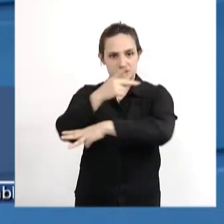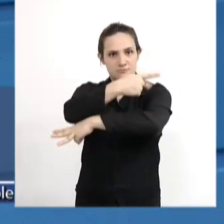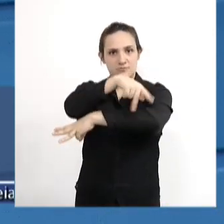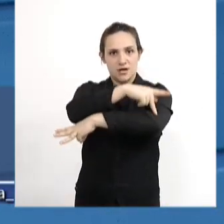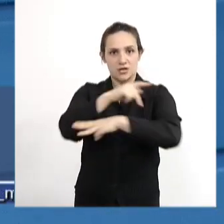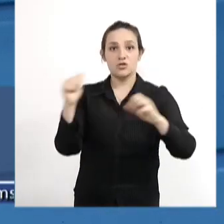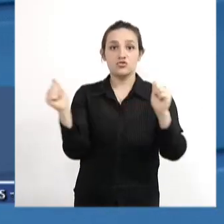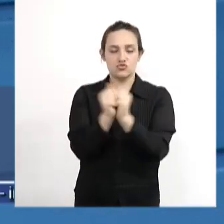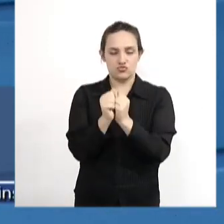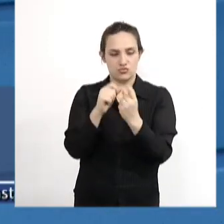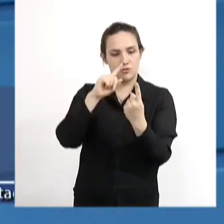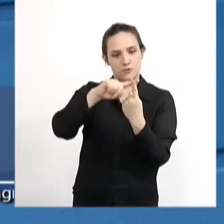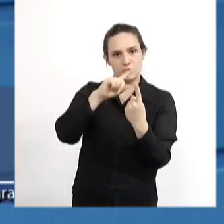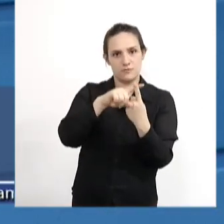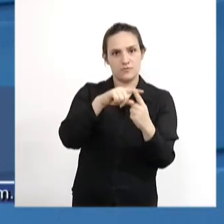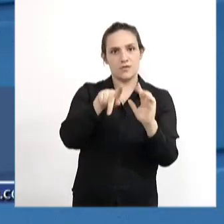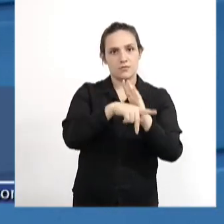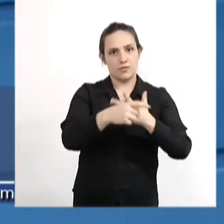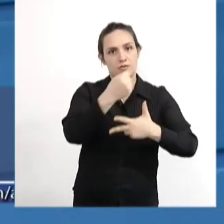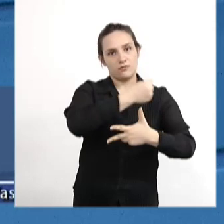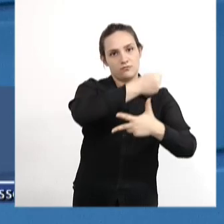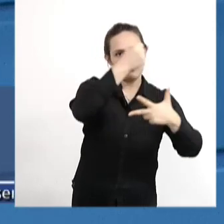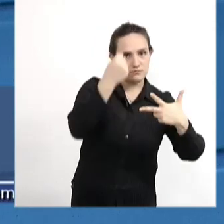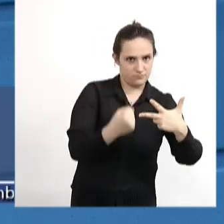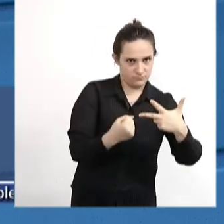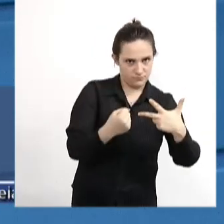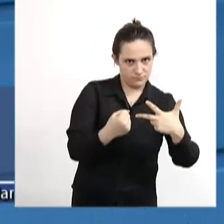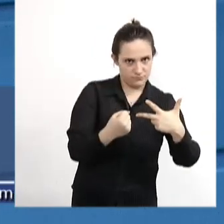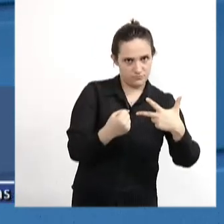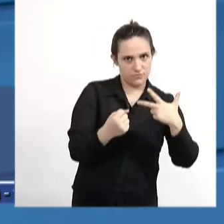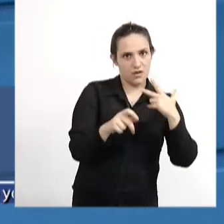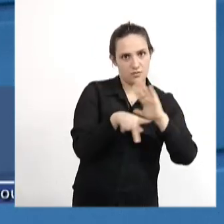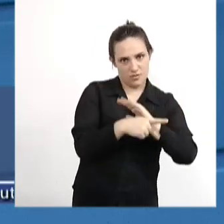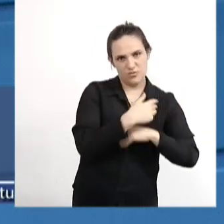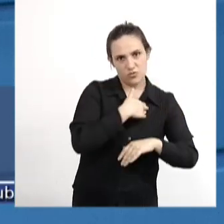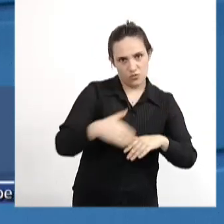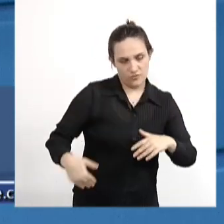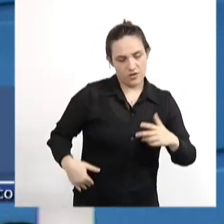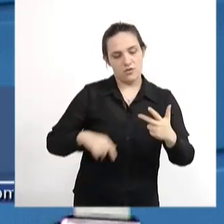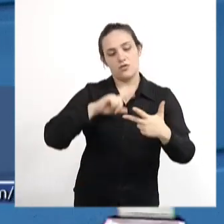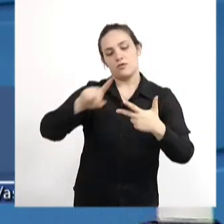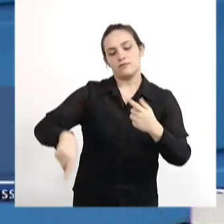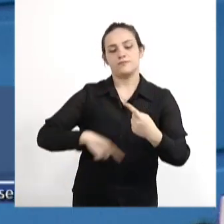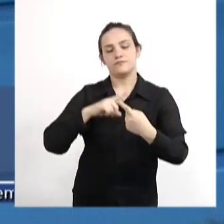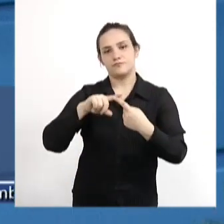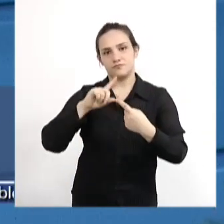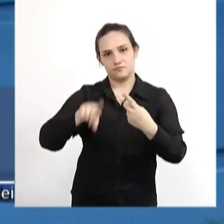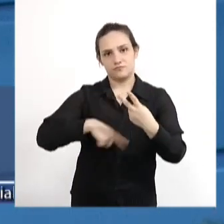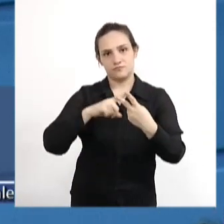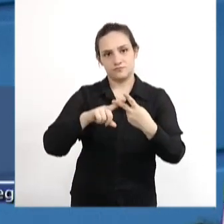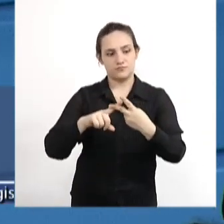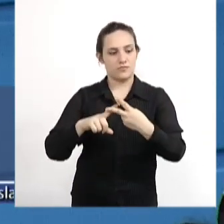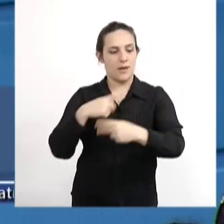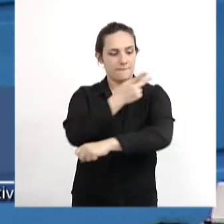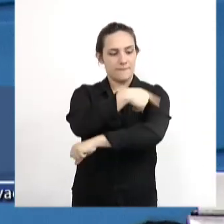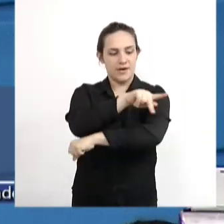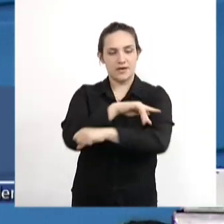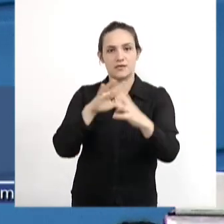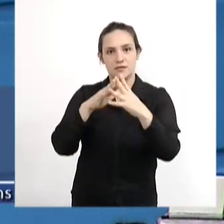Poderes, administrativo, o Parque das Nações Indígenas e o Parque do